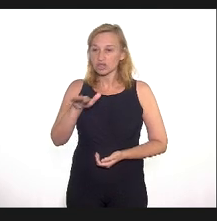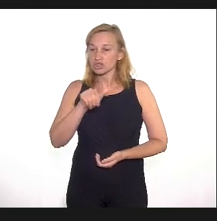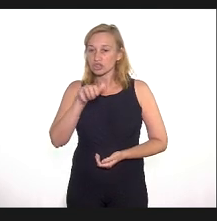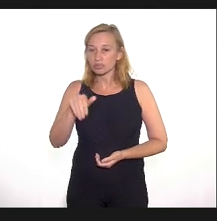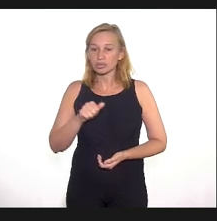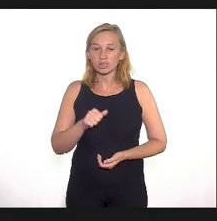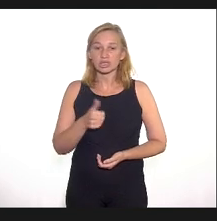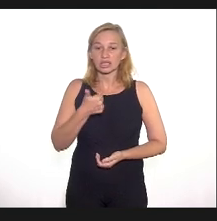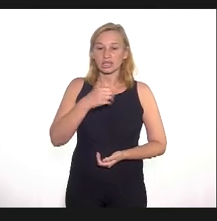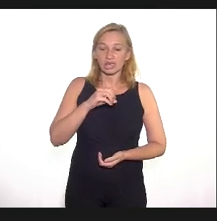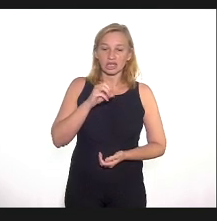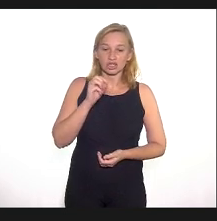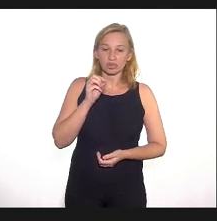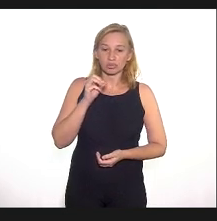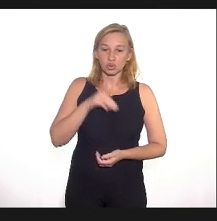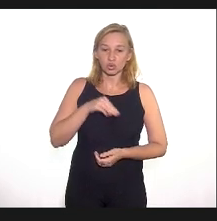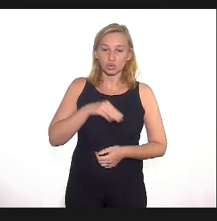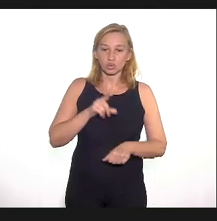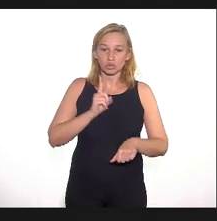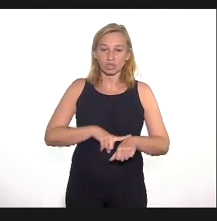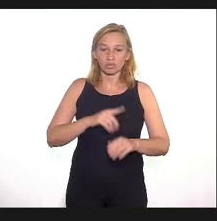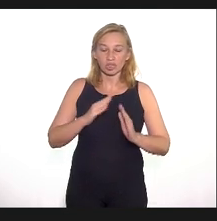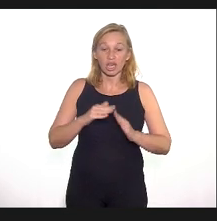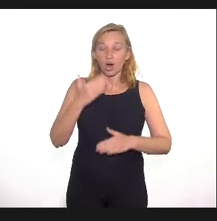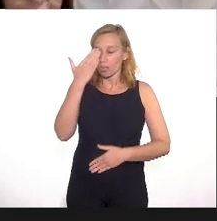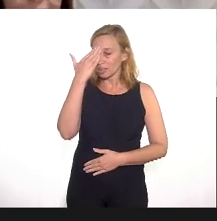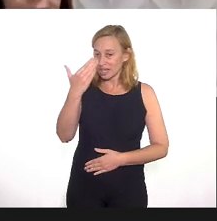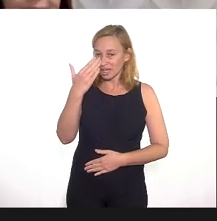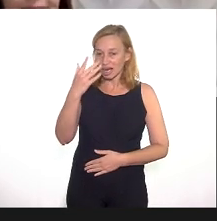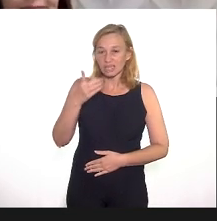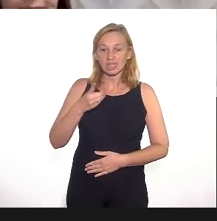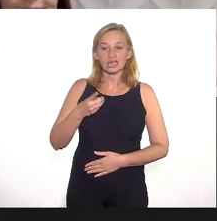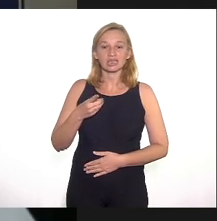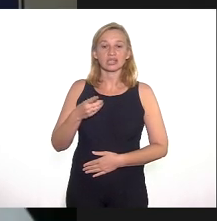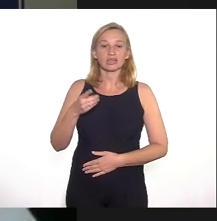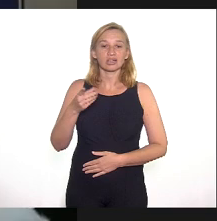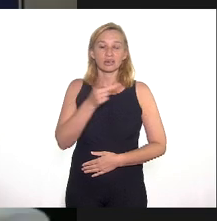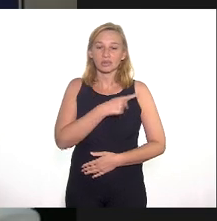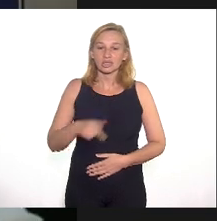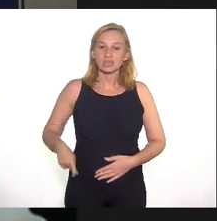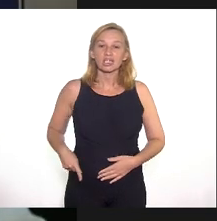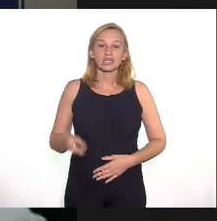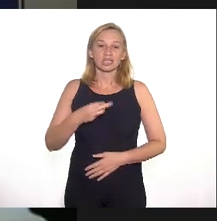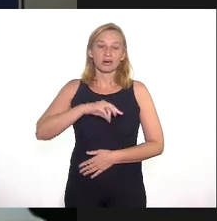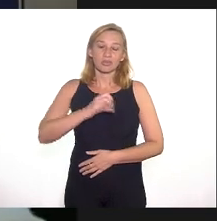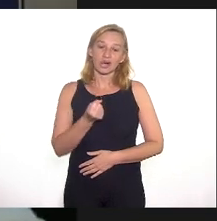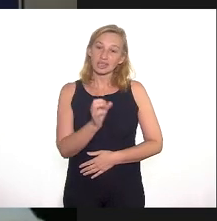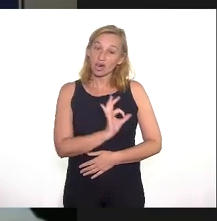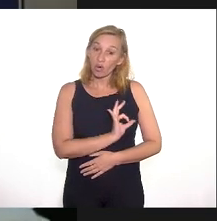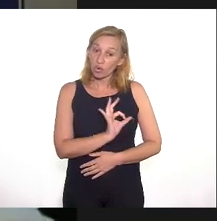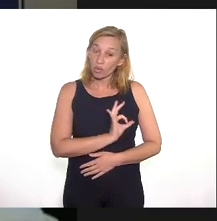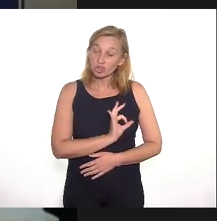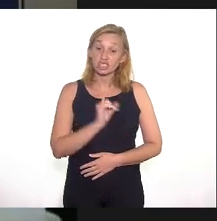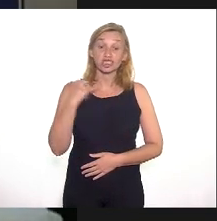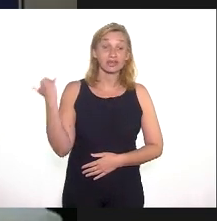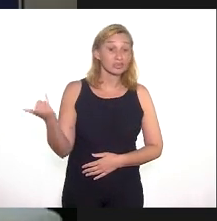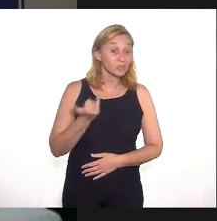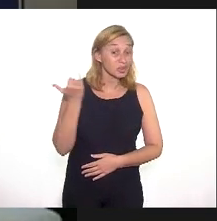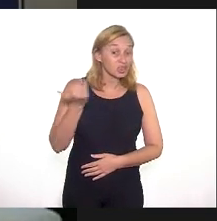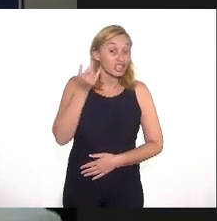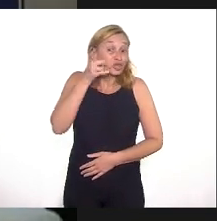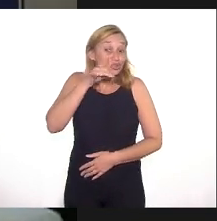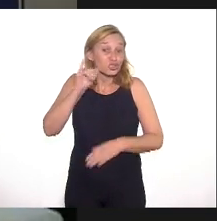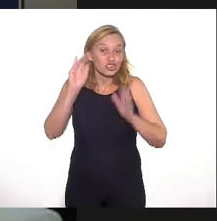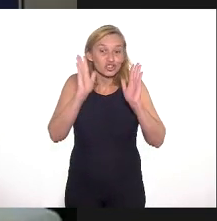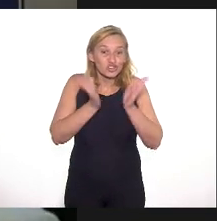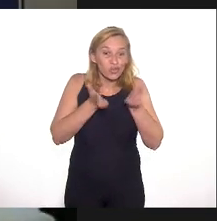Vossa Excelência tem 10 minutos. Muito obrigada, senhora presidenta Marta Rocha. É importante, no dia de